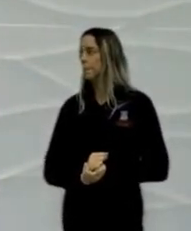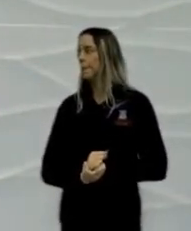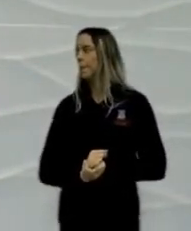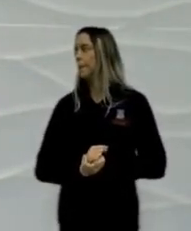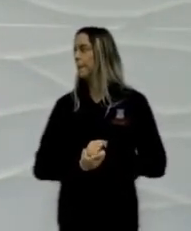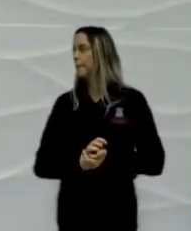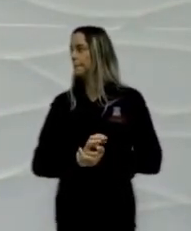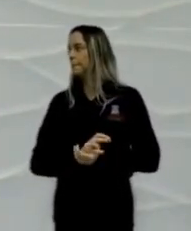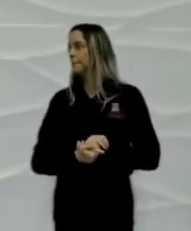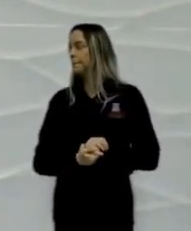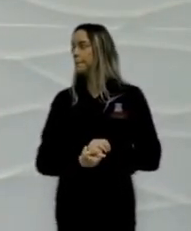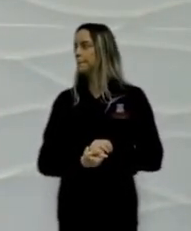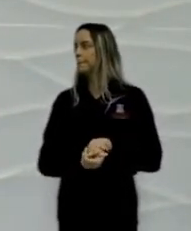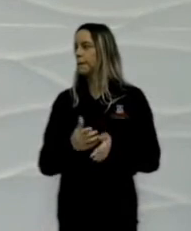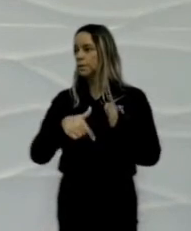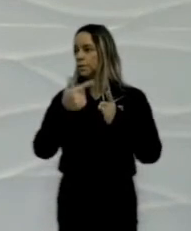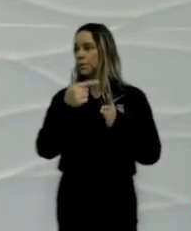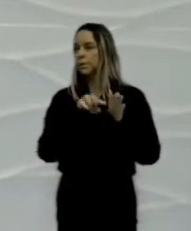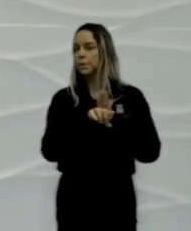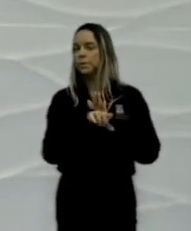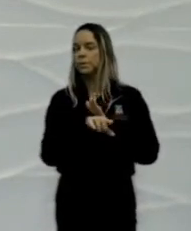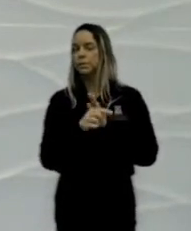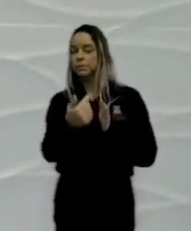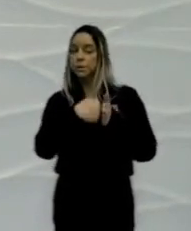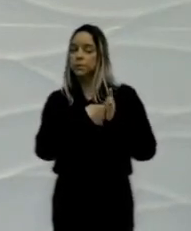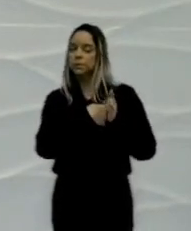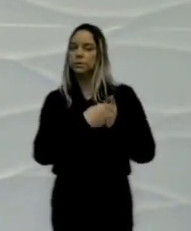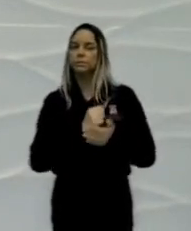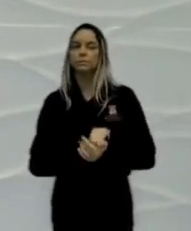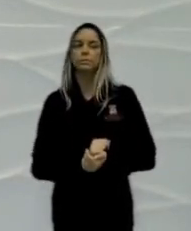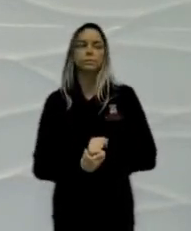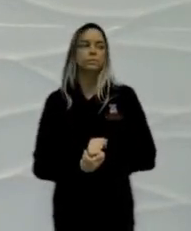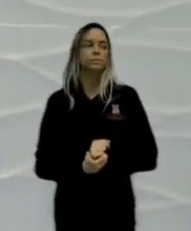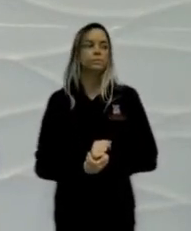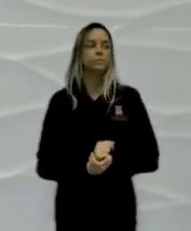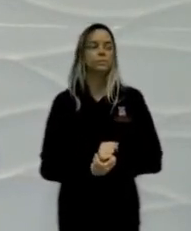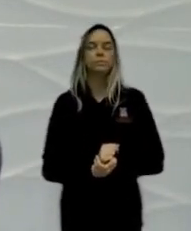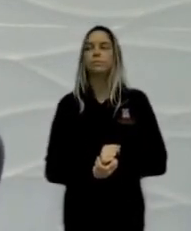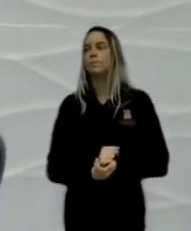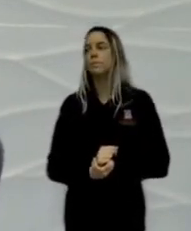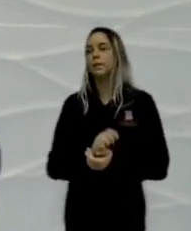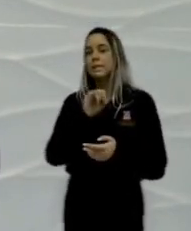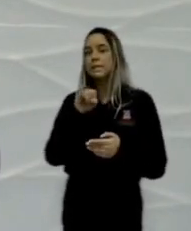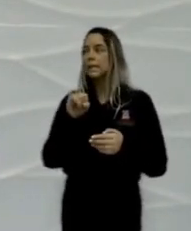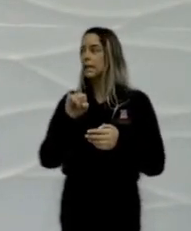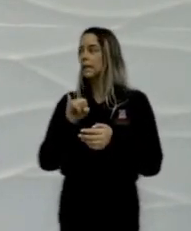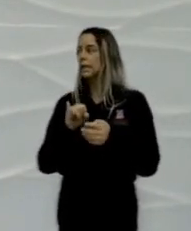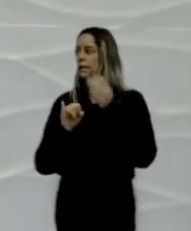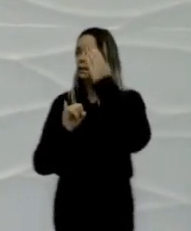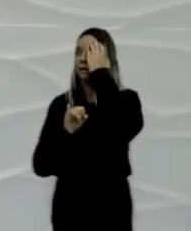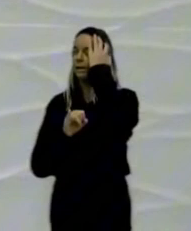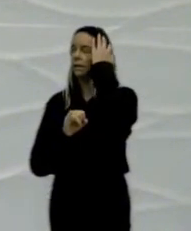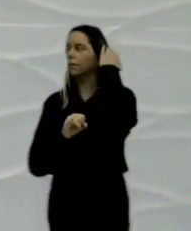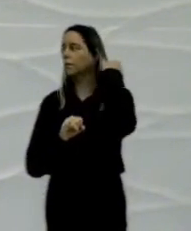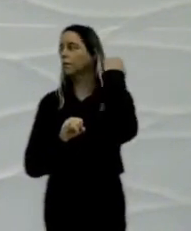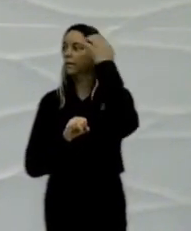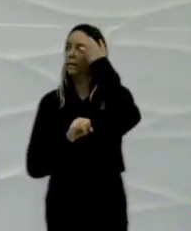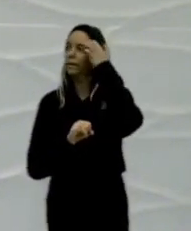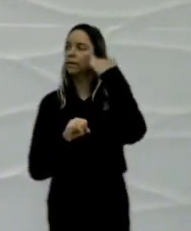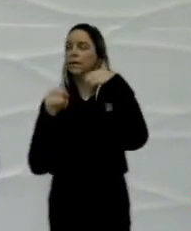Ele teve mais uma pergunta, a segunda. Vai.